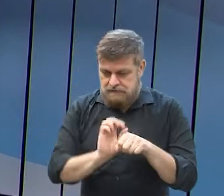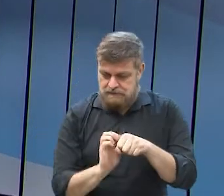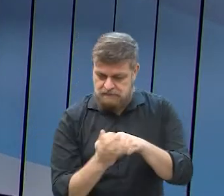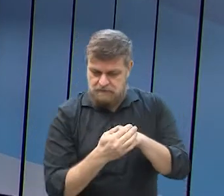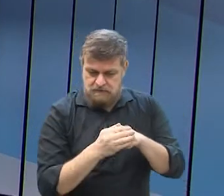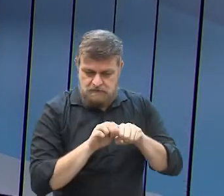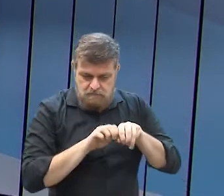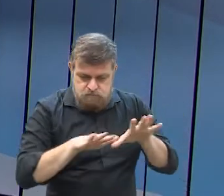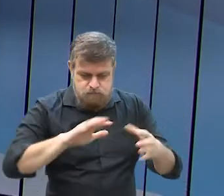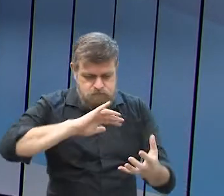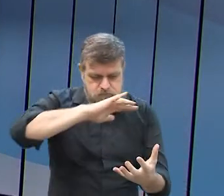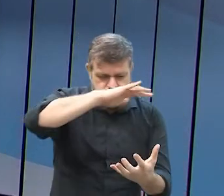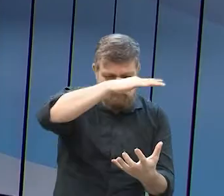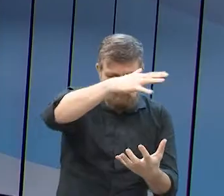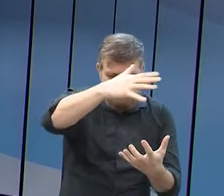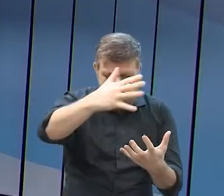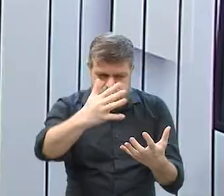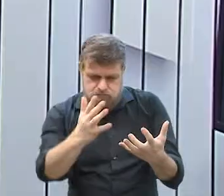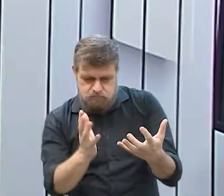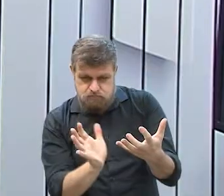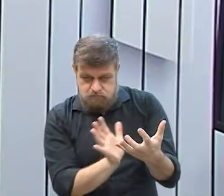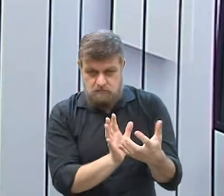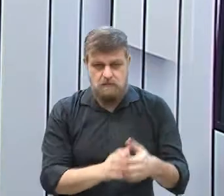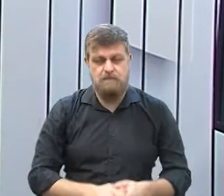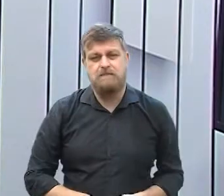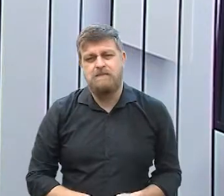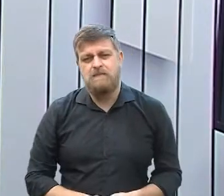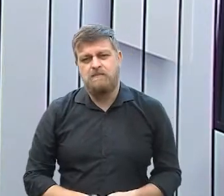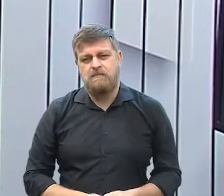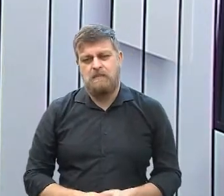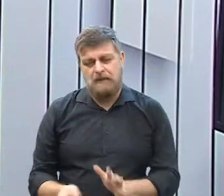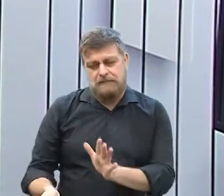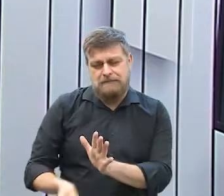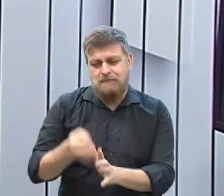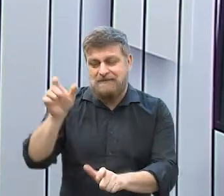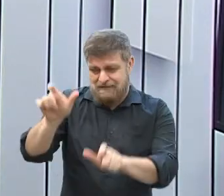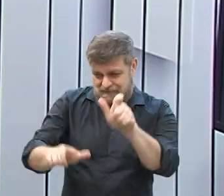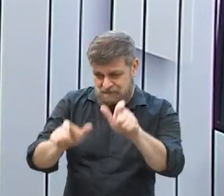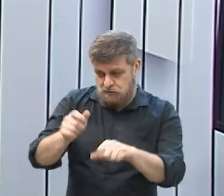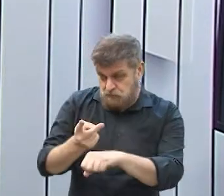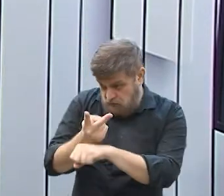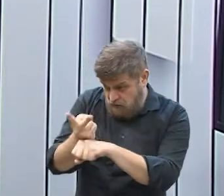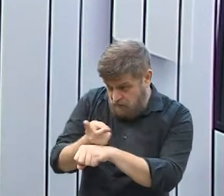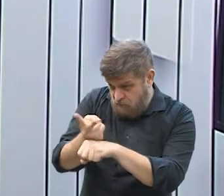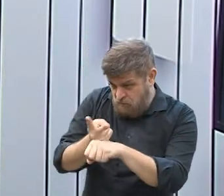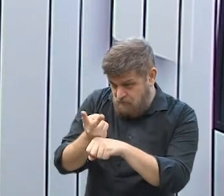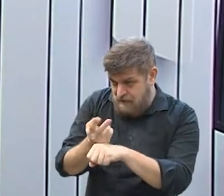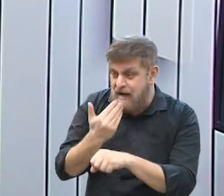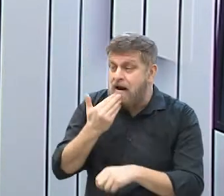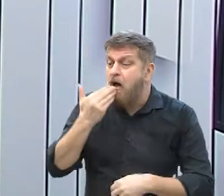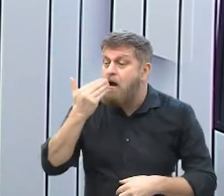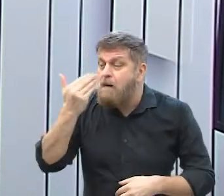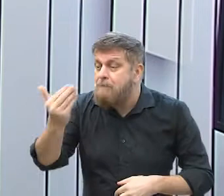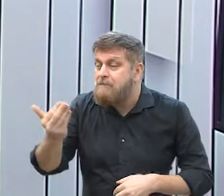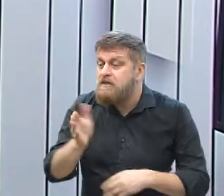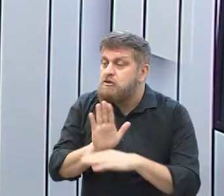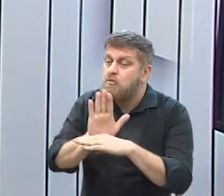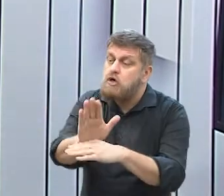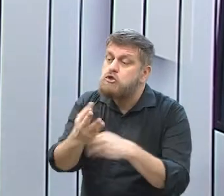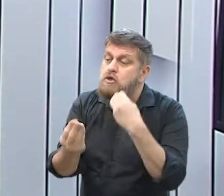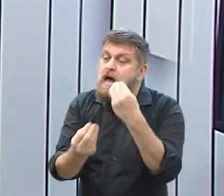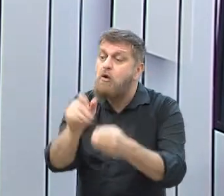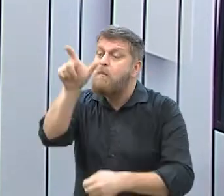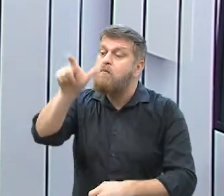a epidemia já tinha passado para todo mundo. Muitas pessoas procuraram o senhor pedindo auxílio, pedindo ajuda. Como é que foi o